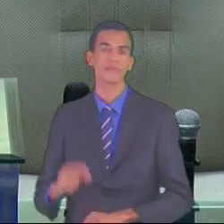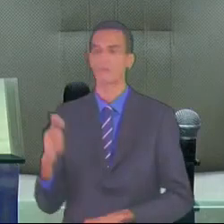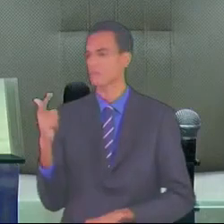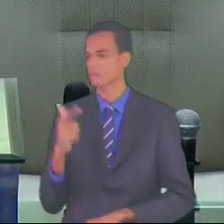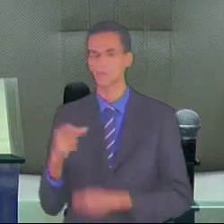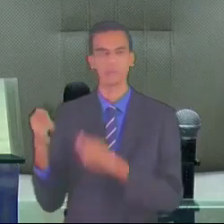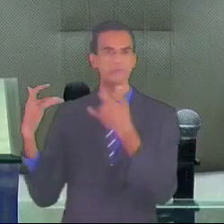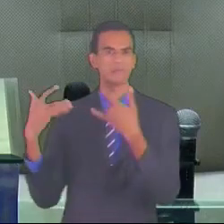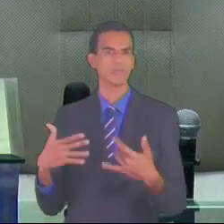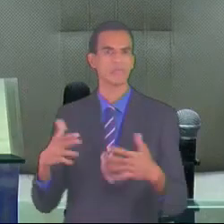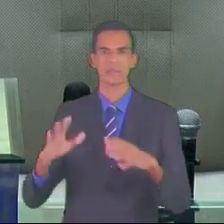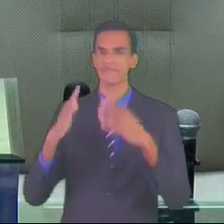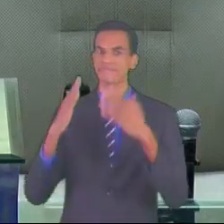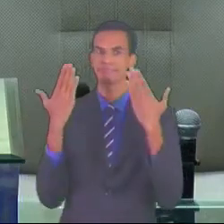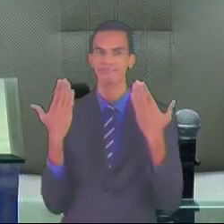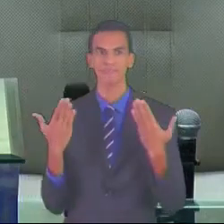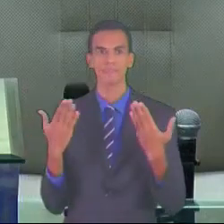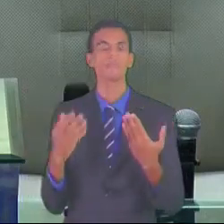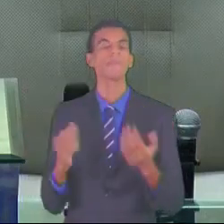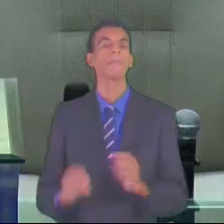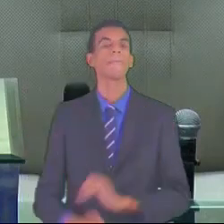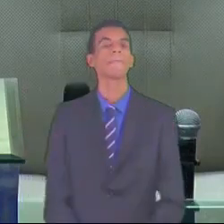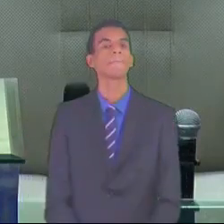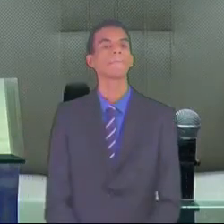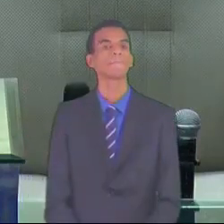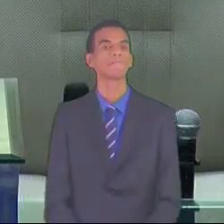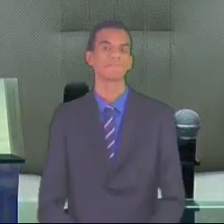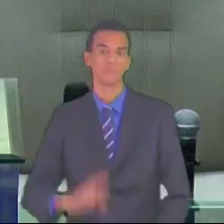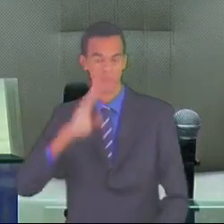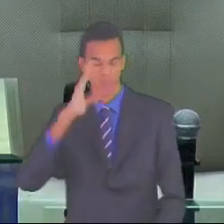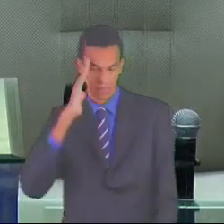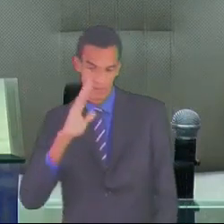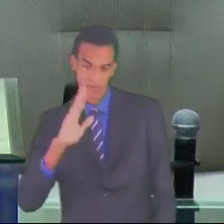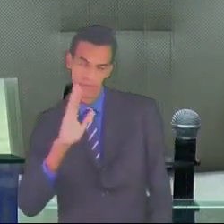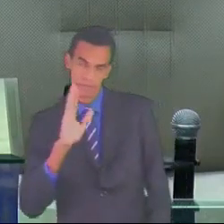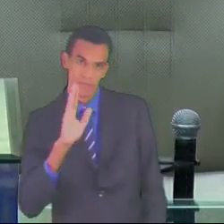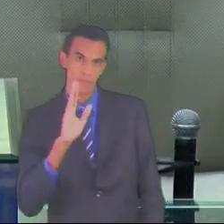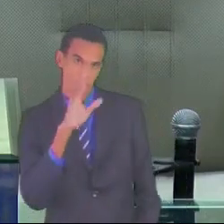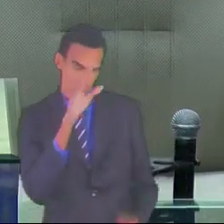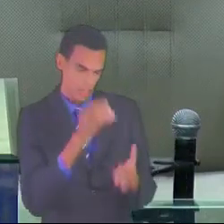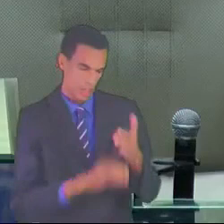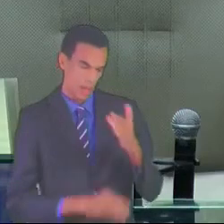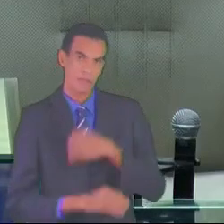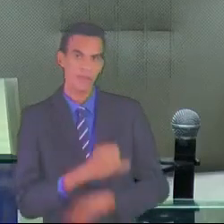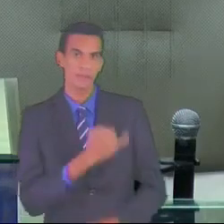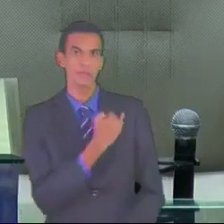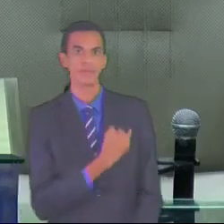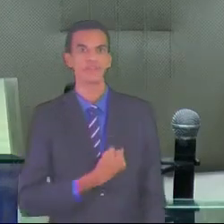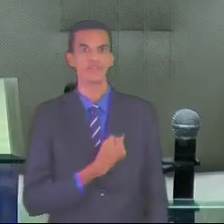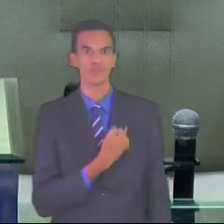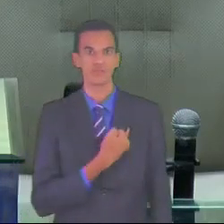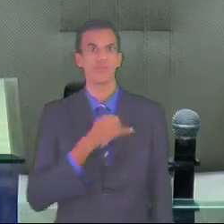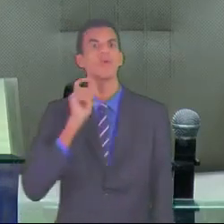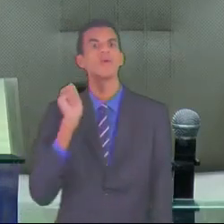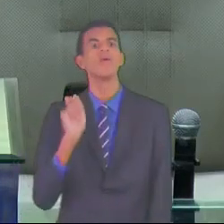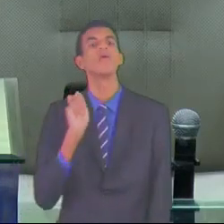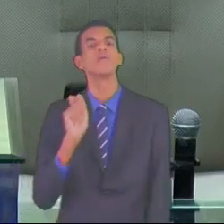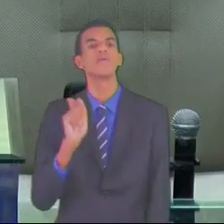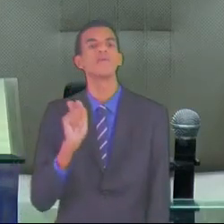é, é uma festa. É interessante que os principais capítulos do Evangelho de João estão